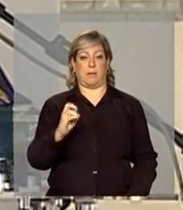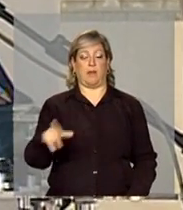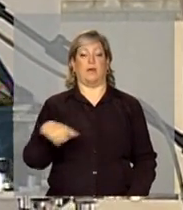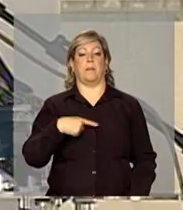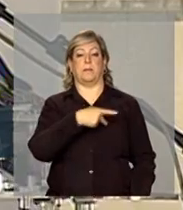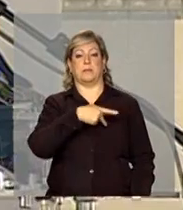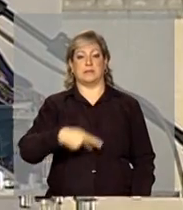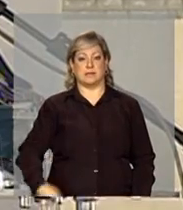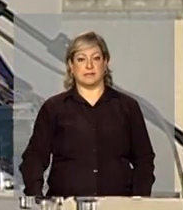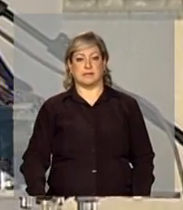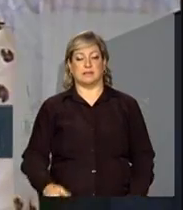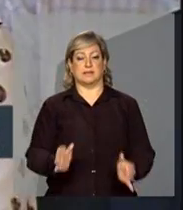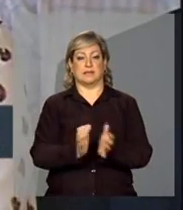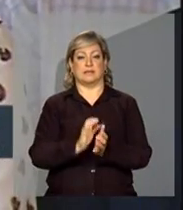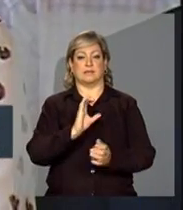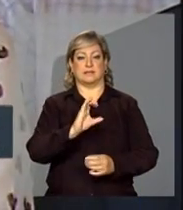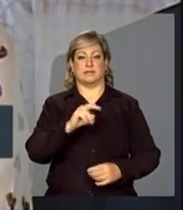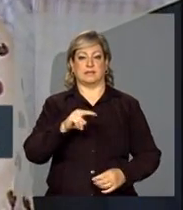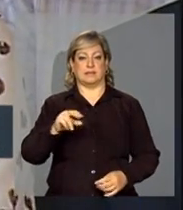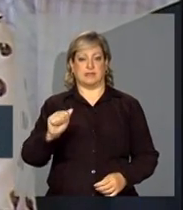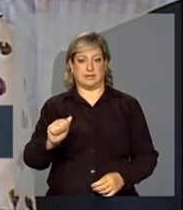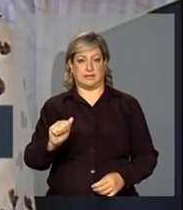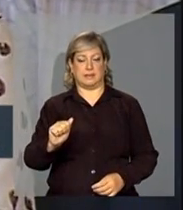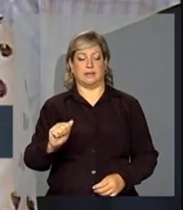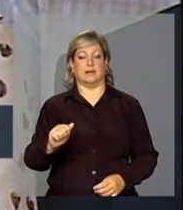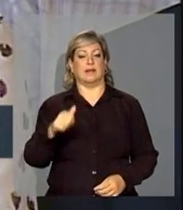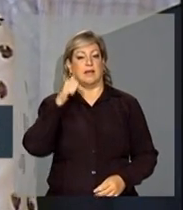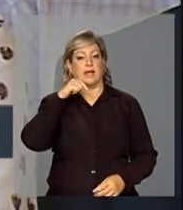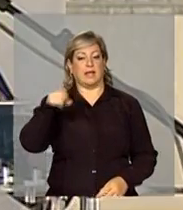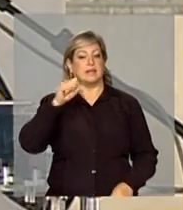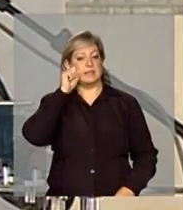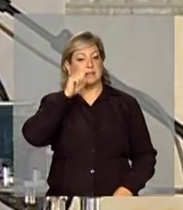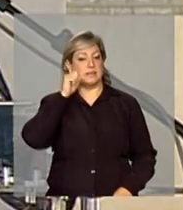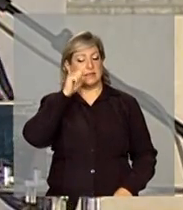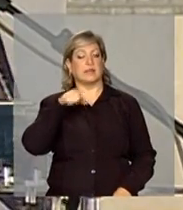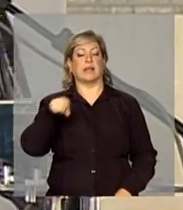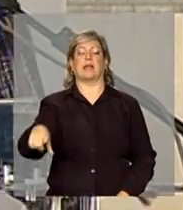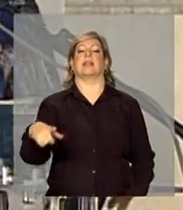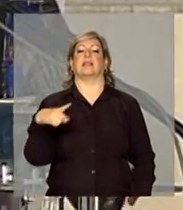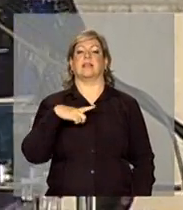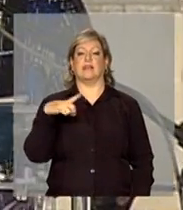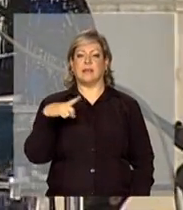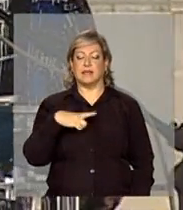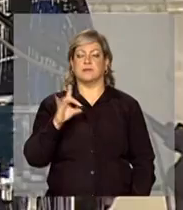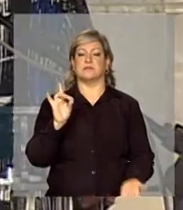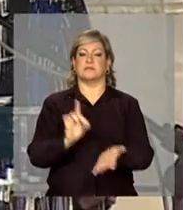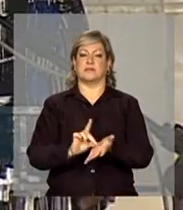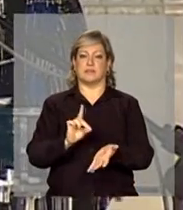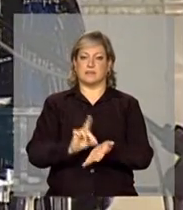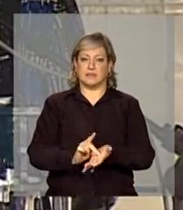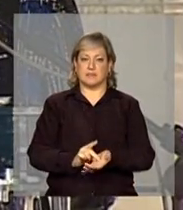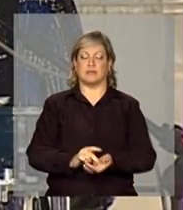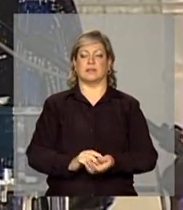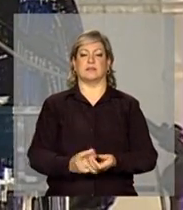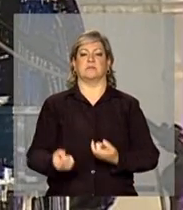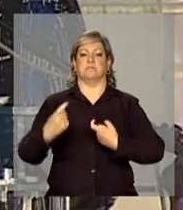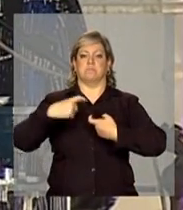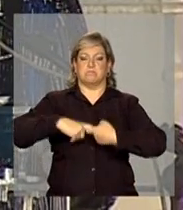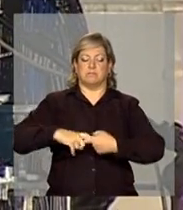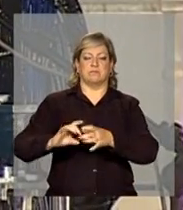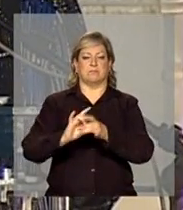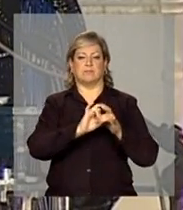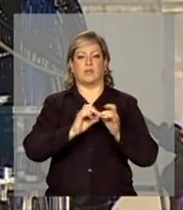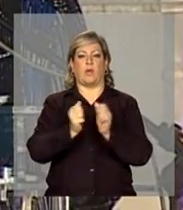da CNA. A senadora Cátia Abreu tem sido, de fato, uma parceira